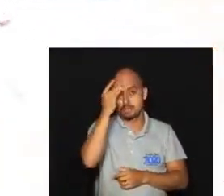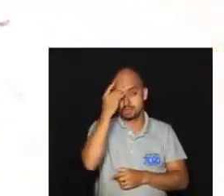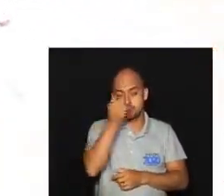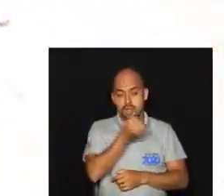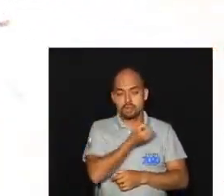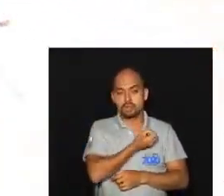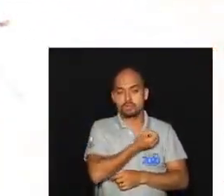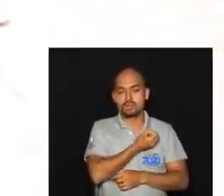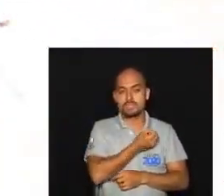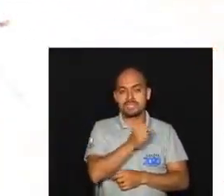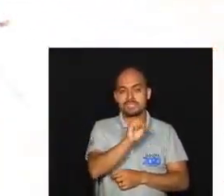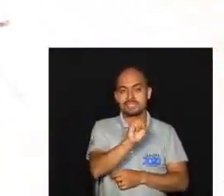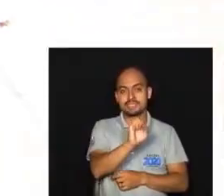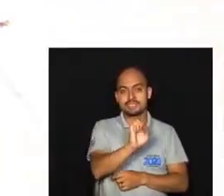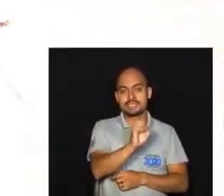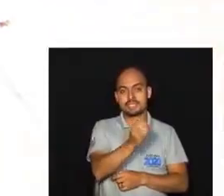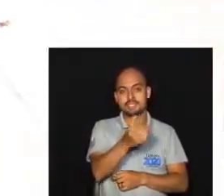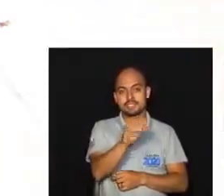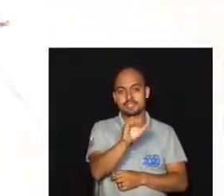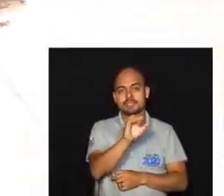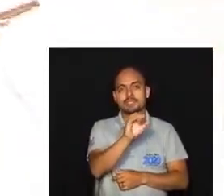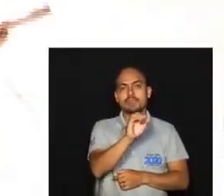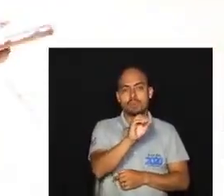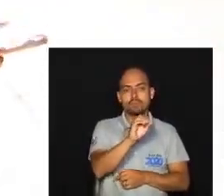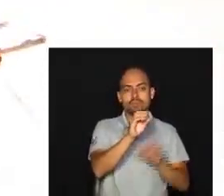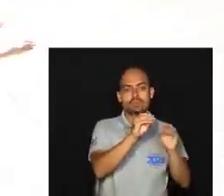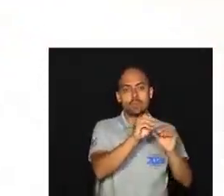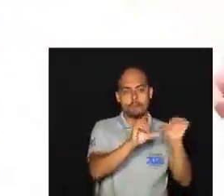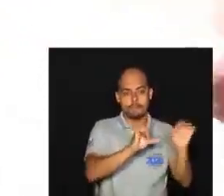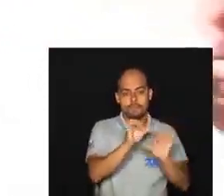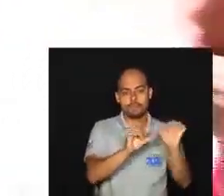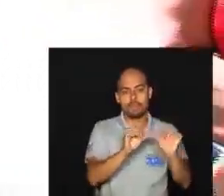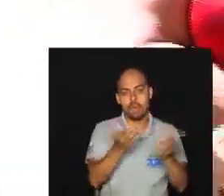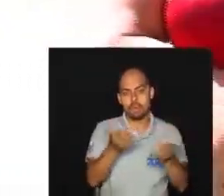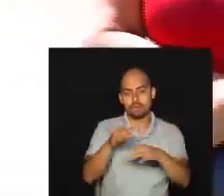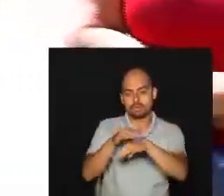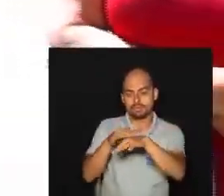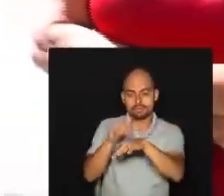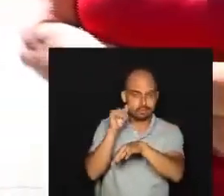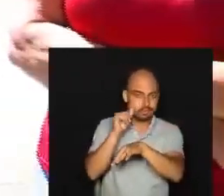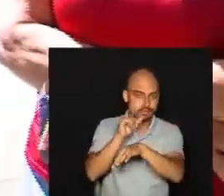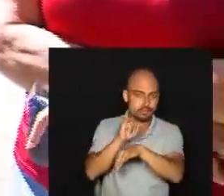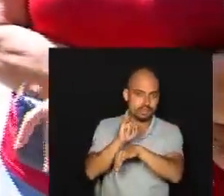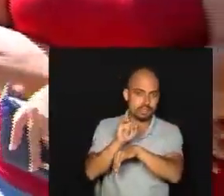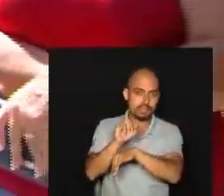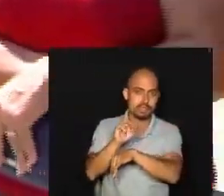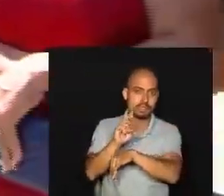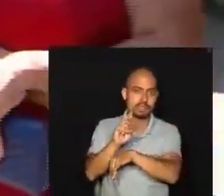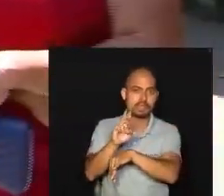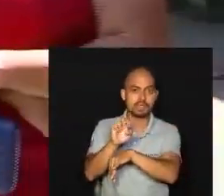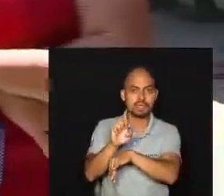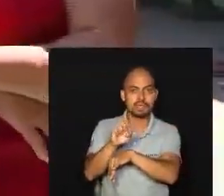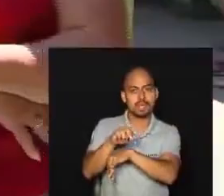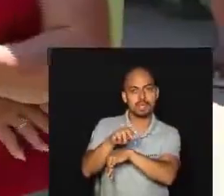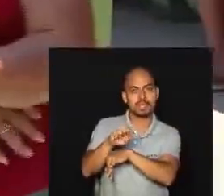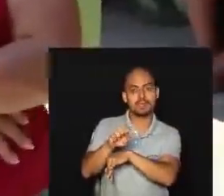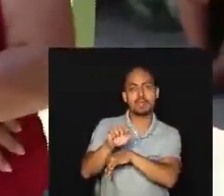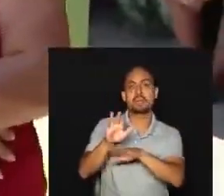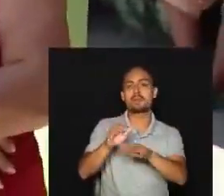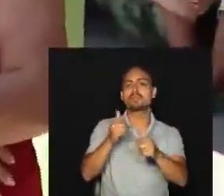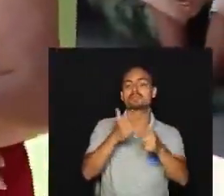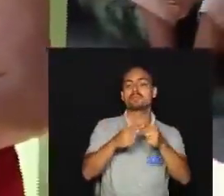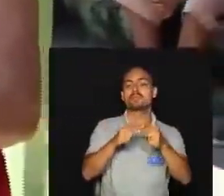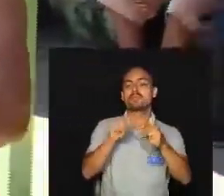E nesse momento nós estamos em frente a uma delas. Vamos conversar com a dona Irene, porque está há muito tempo aqui, mas está tendo algum problema